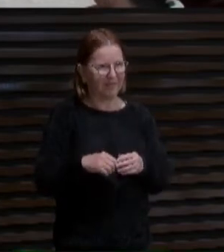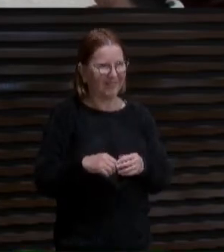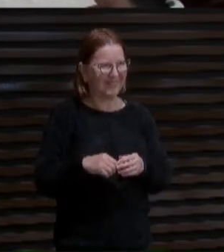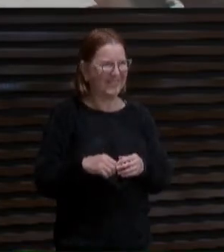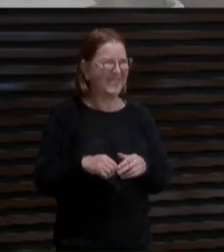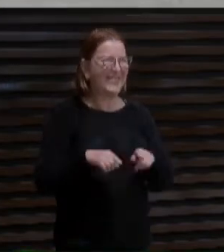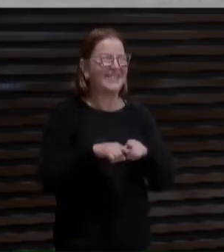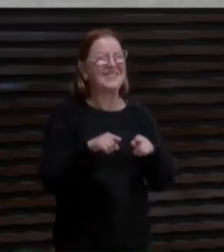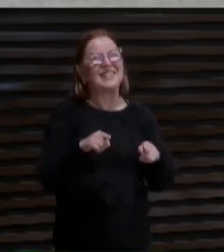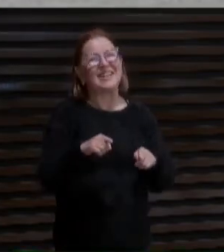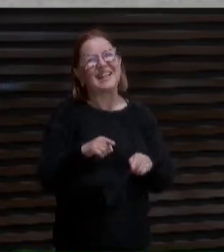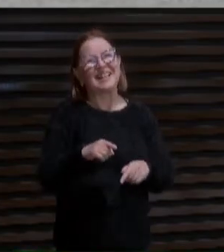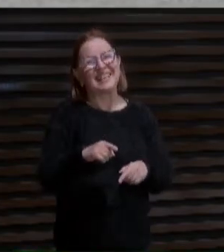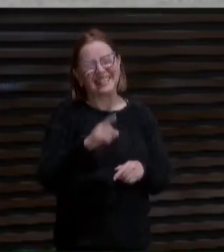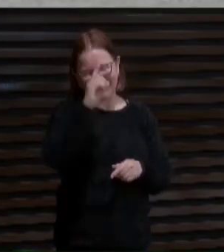lá